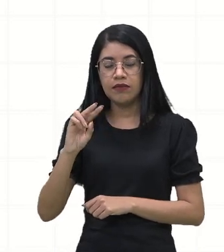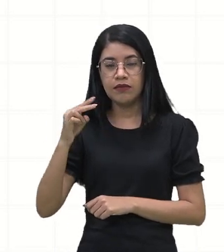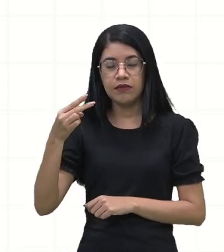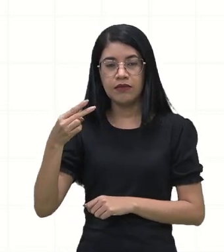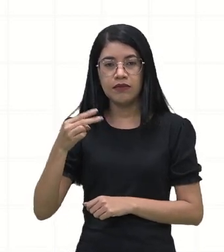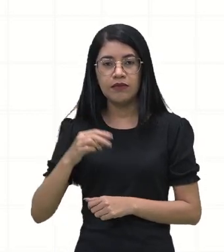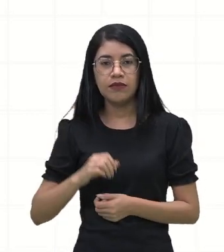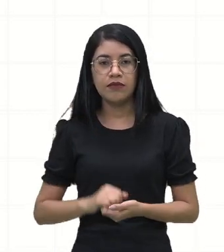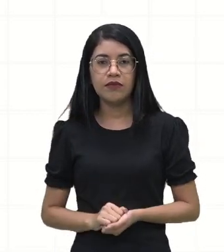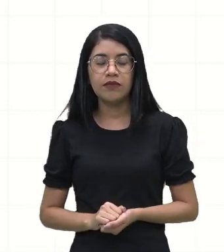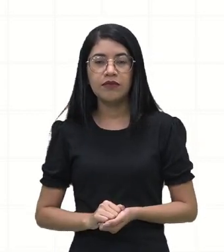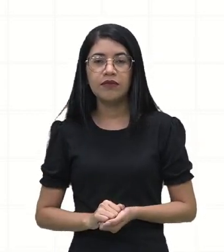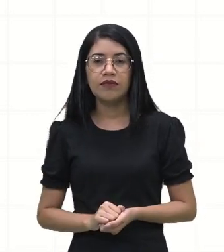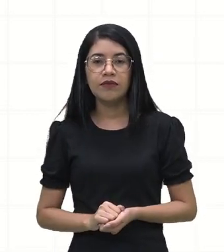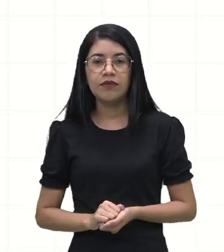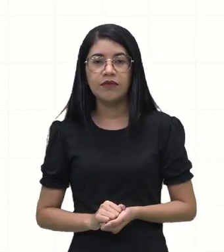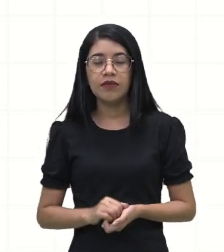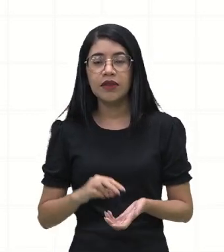Portanto, né,